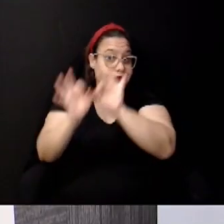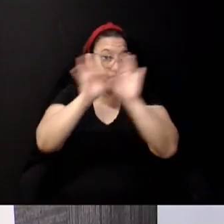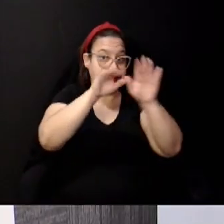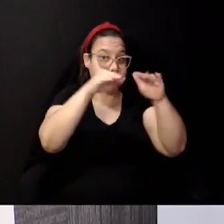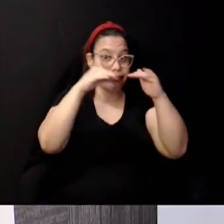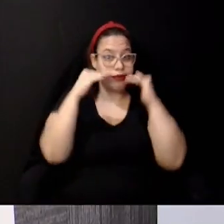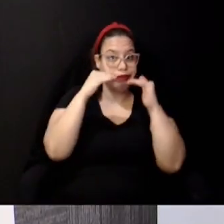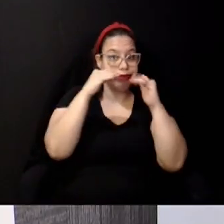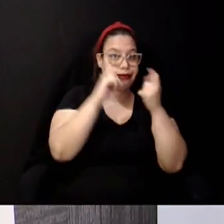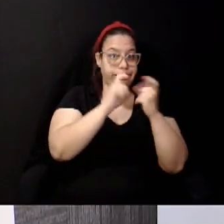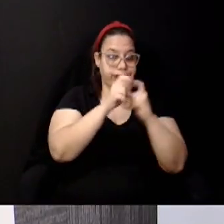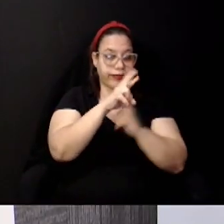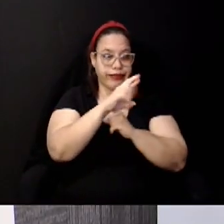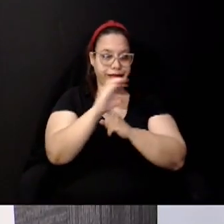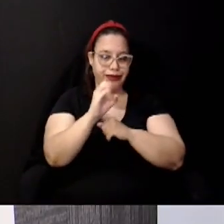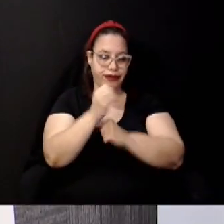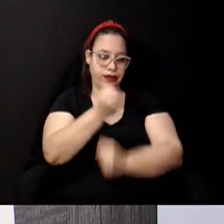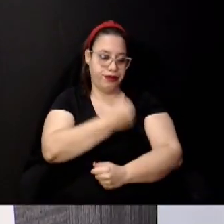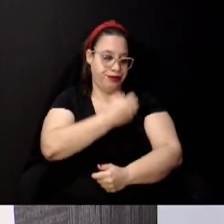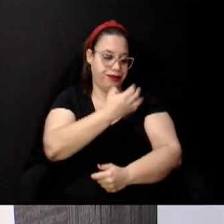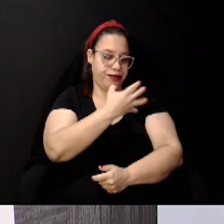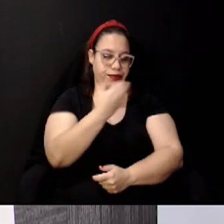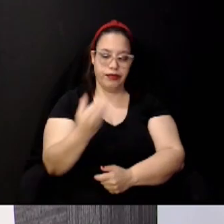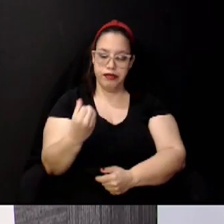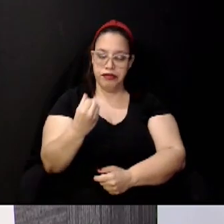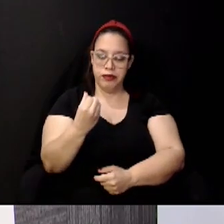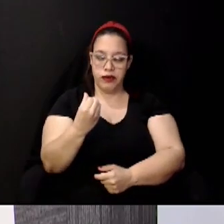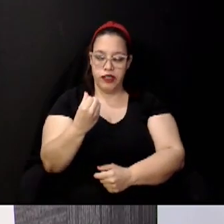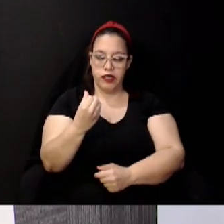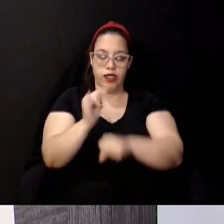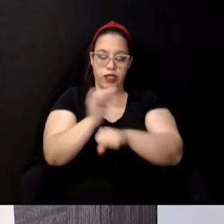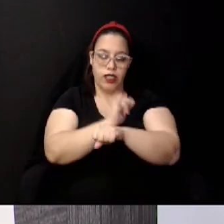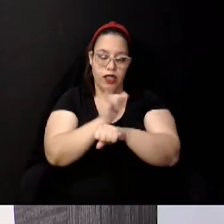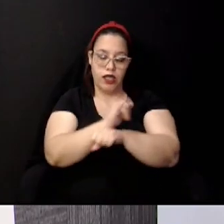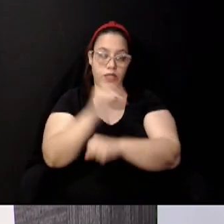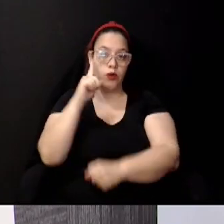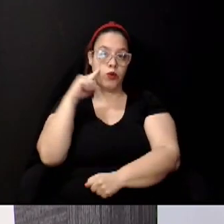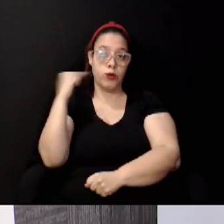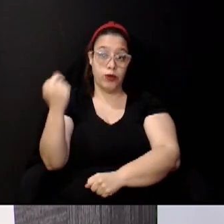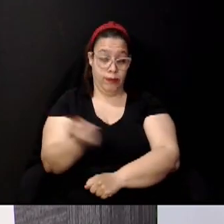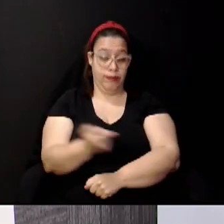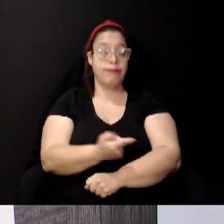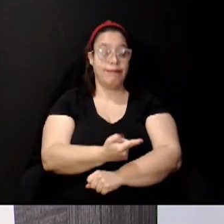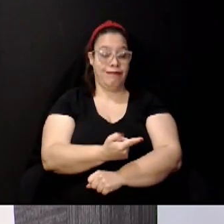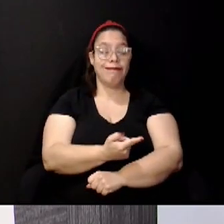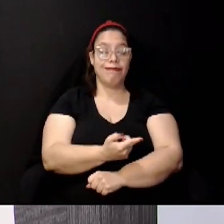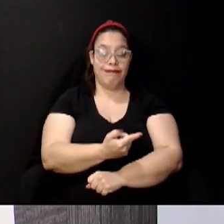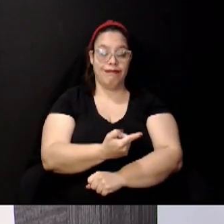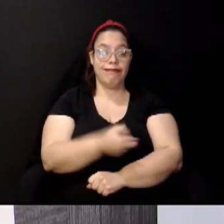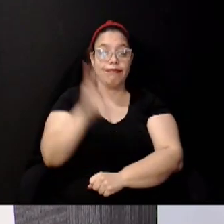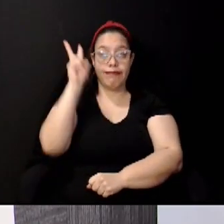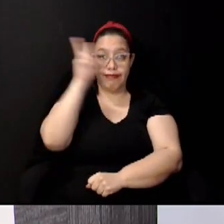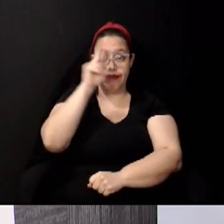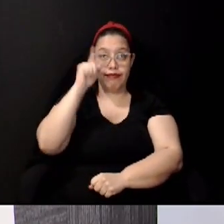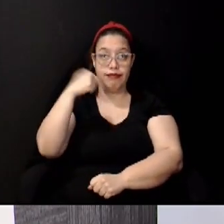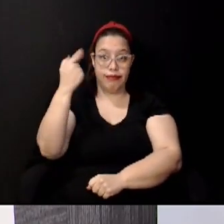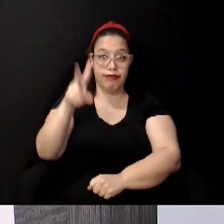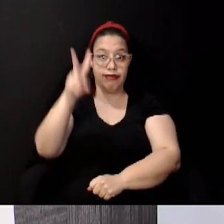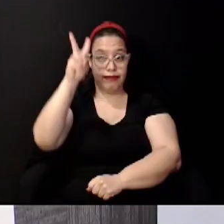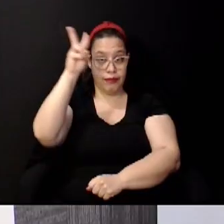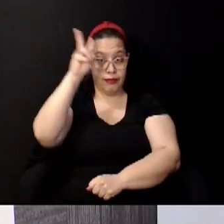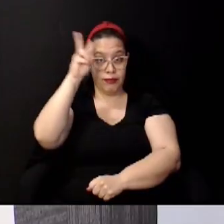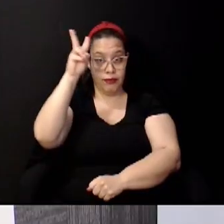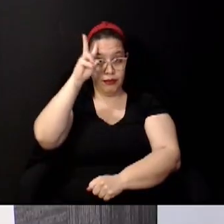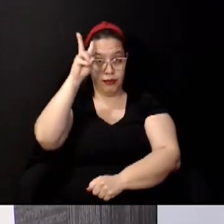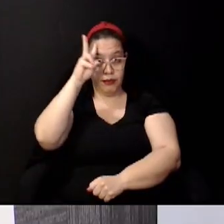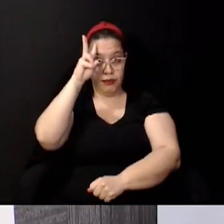reunião ordinária de número 46, o link é esse que aparece no seu vídeo. Lembrando que na próxima segunda-feira será realizada